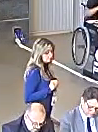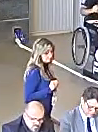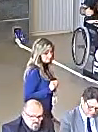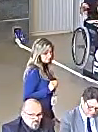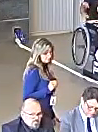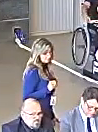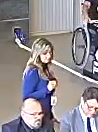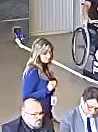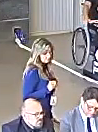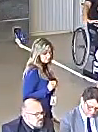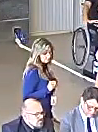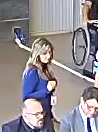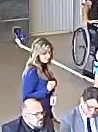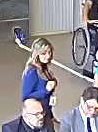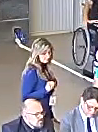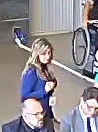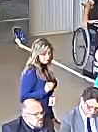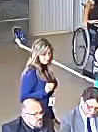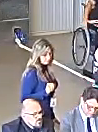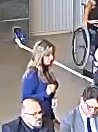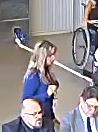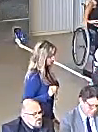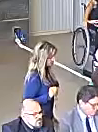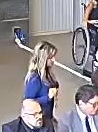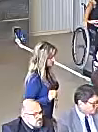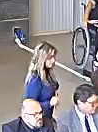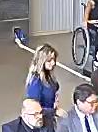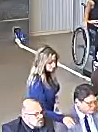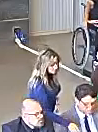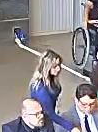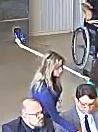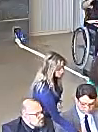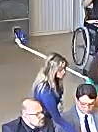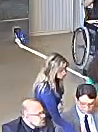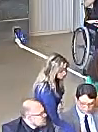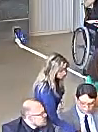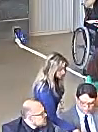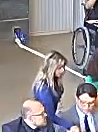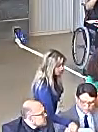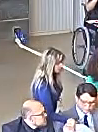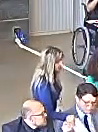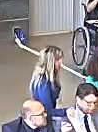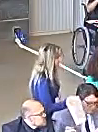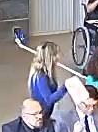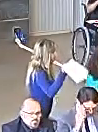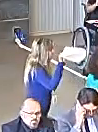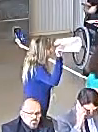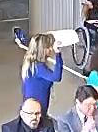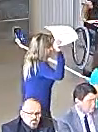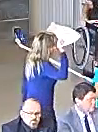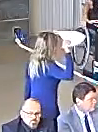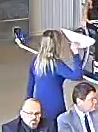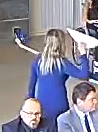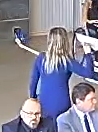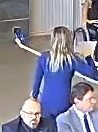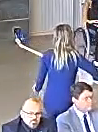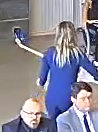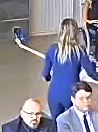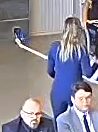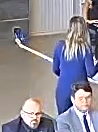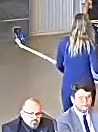Guilherme o segundo à minha direita membro permanente da comissão de defesa dos direitos da pessoa com deficiência o